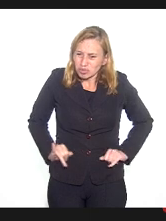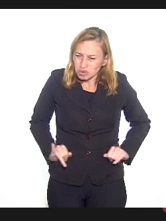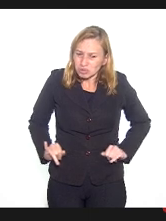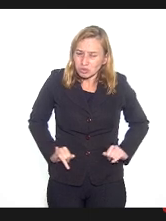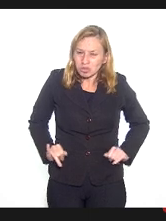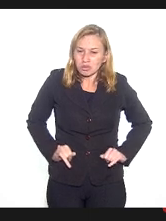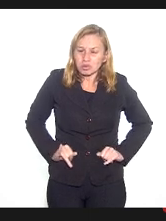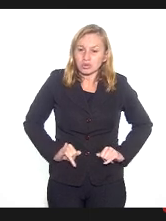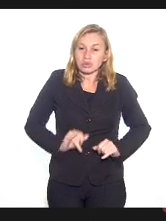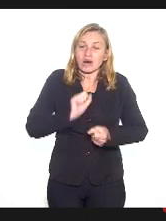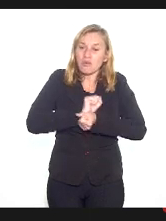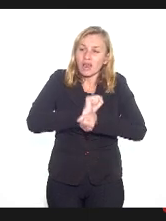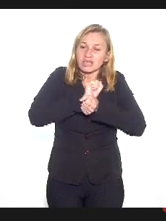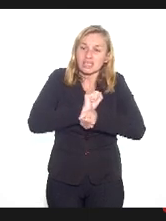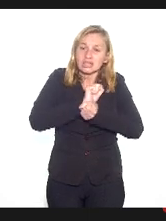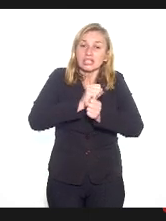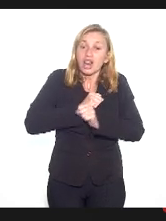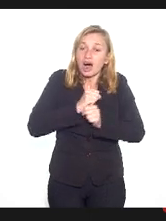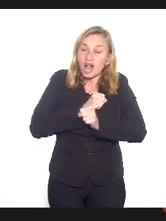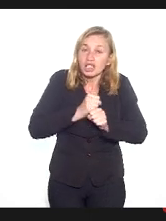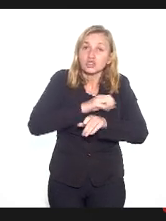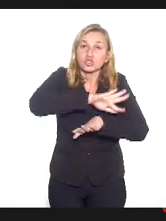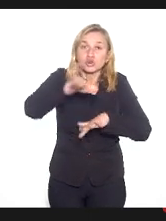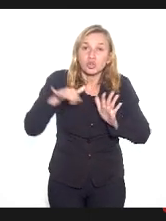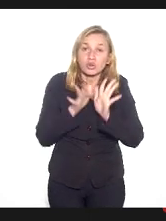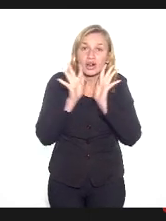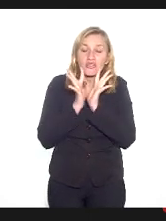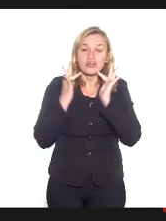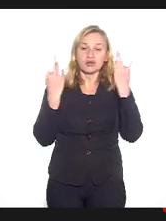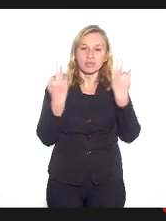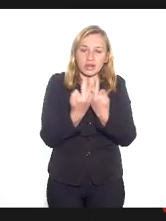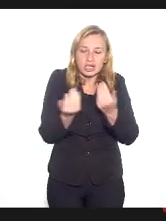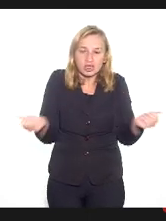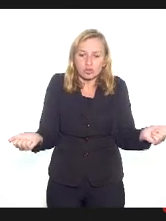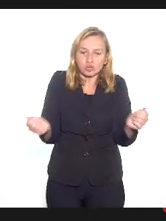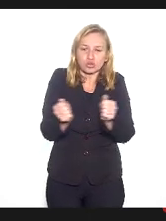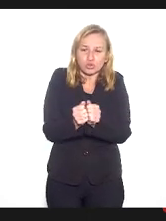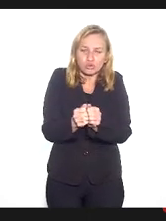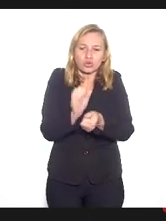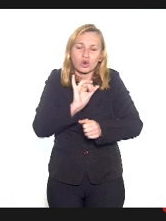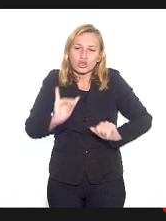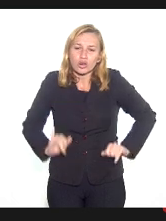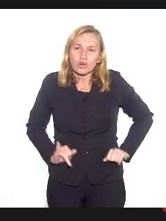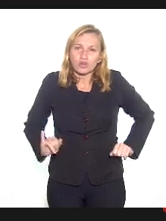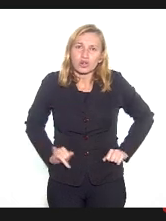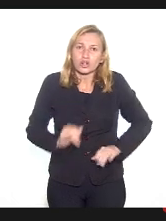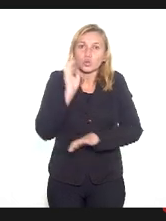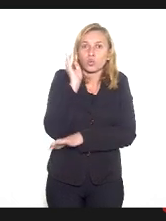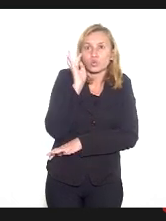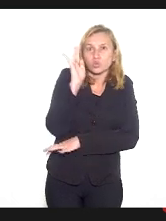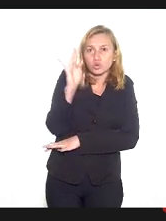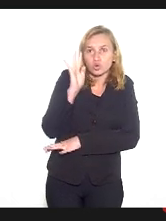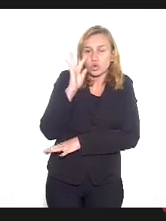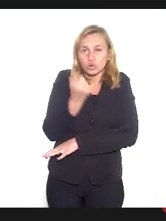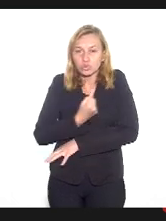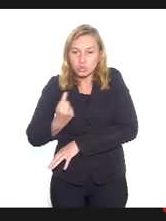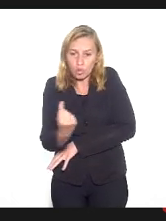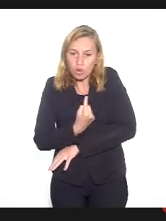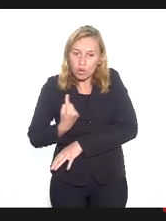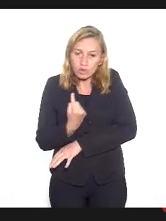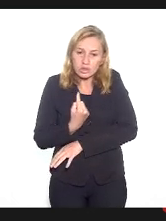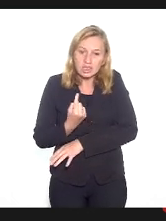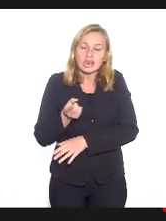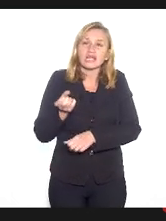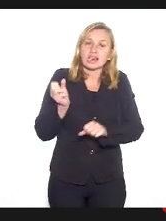mas de todos os familiares que estão diretamente envolvidos nesse sonho, né? Nós realmente